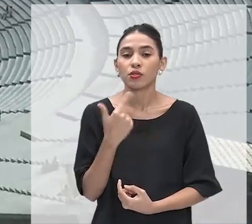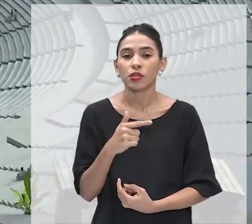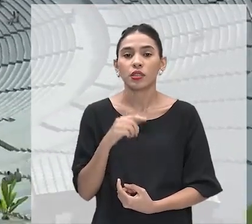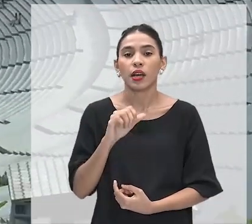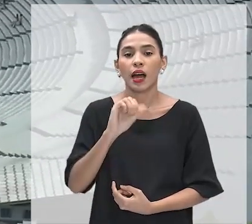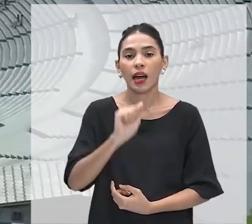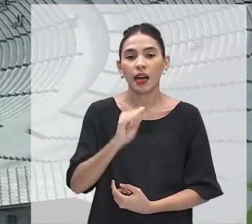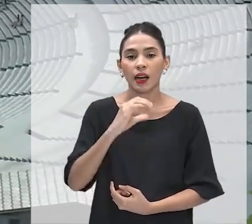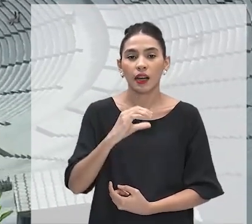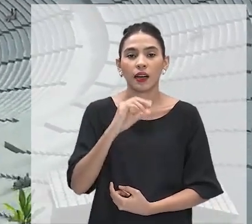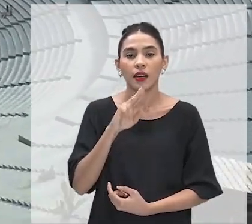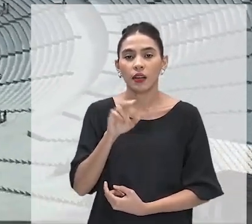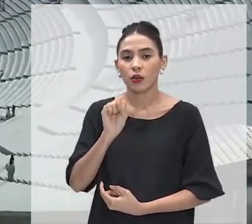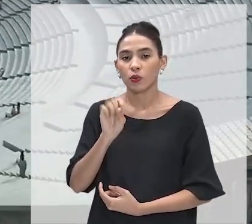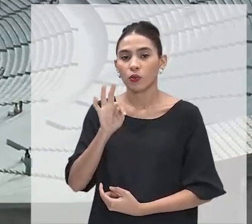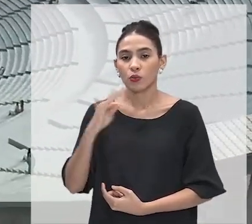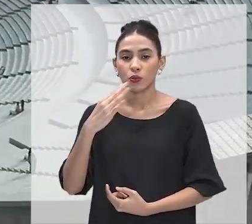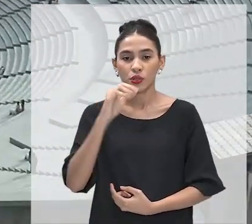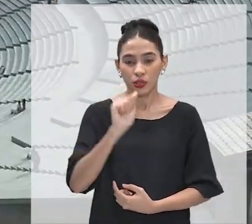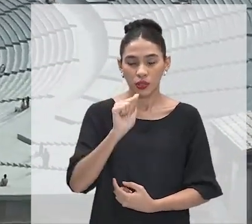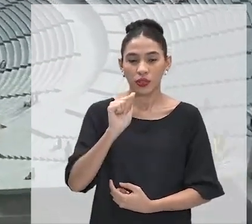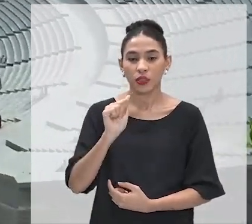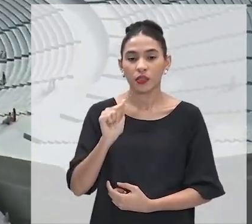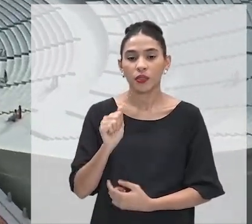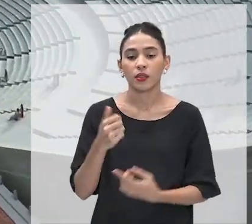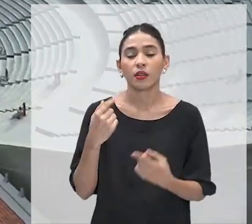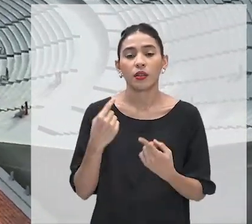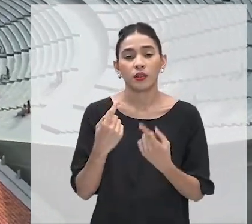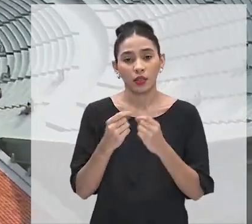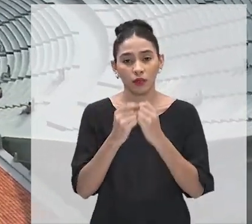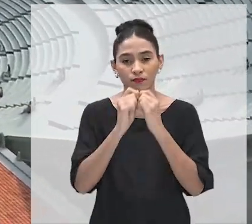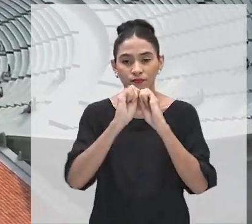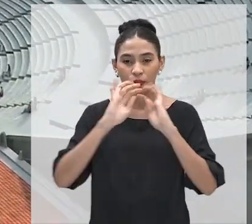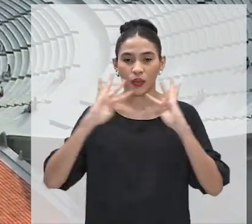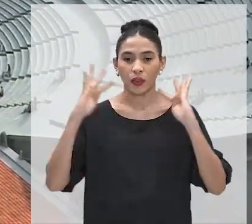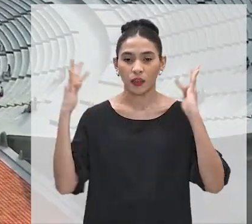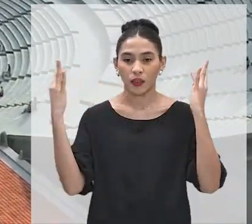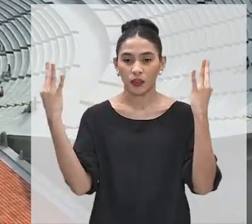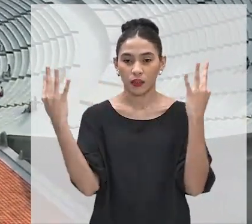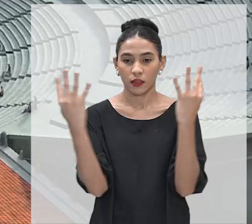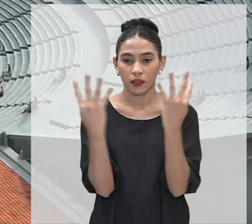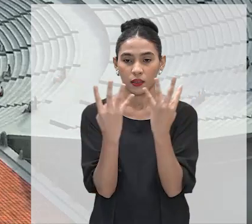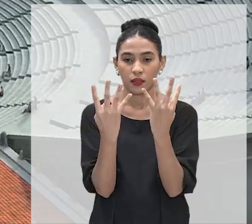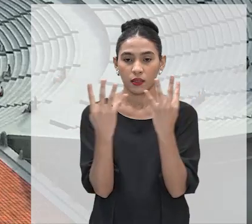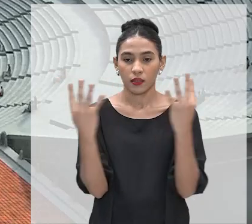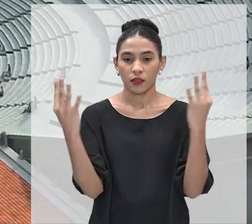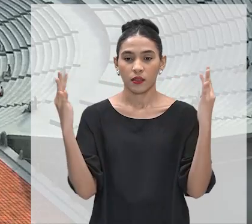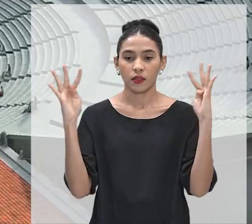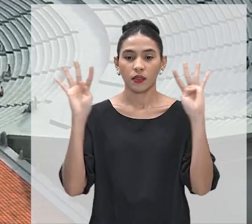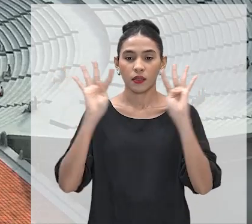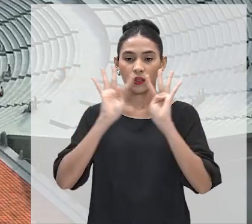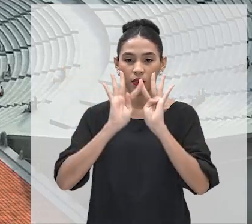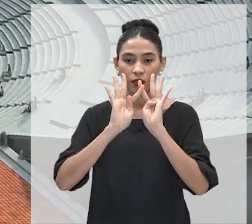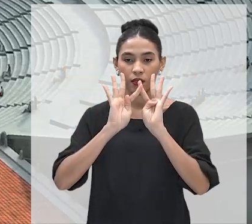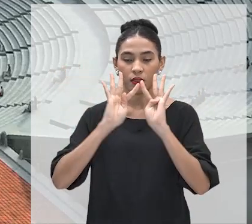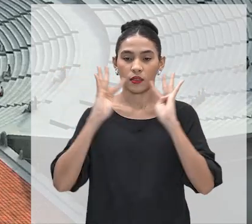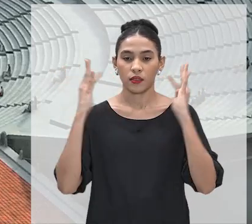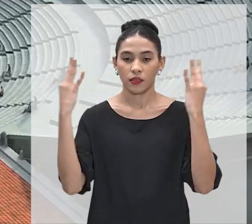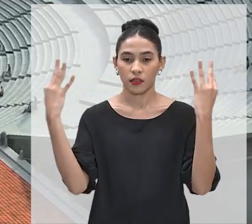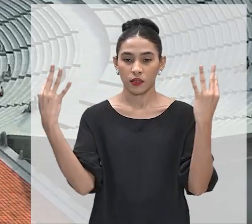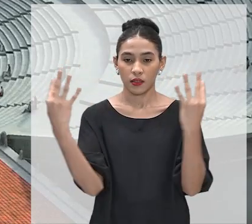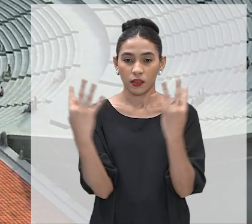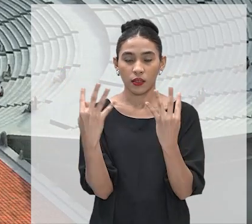acústica seria que ser numa encosta para que eles pudessem apresentar, certo? Então, esse teatro é um teatro